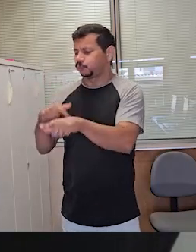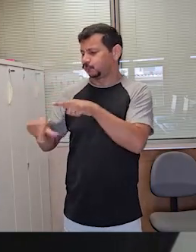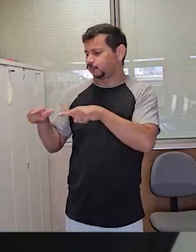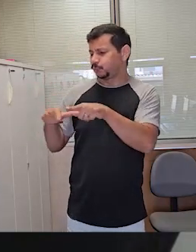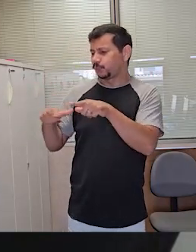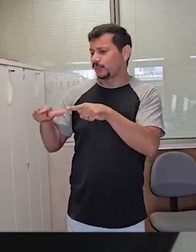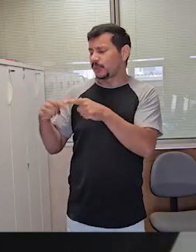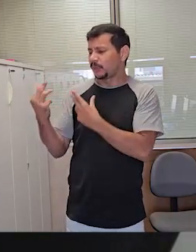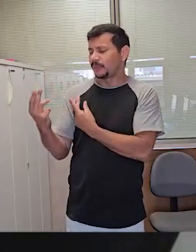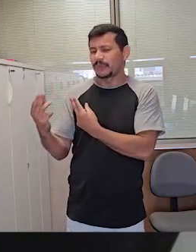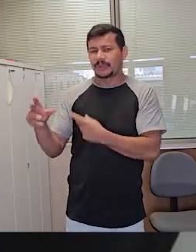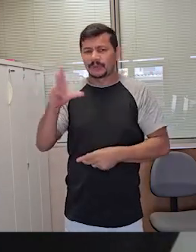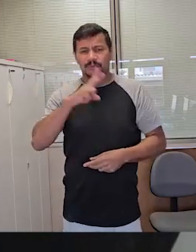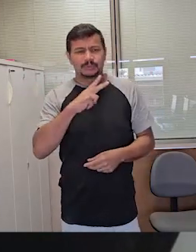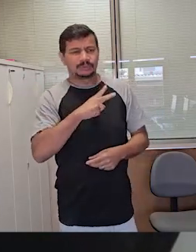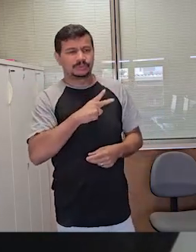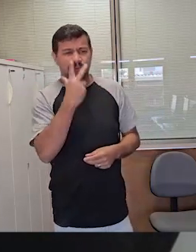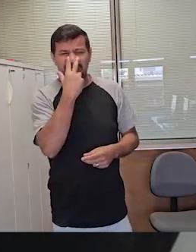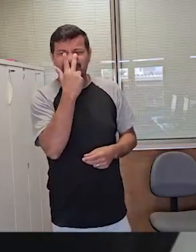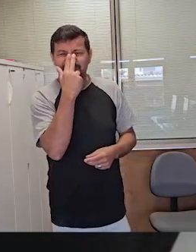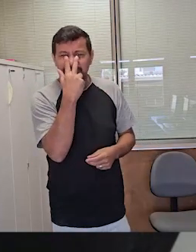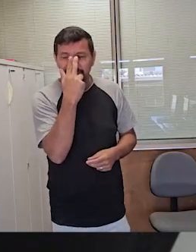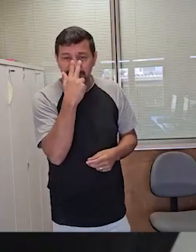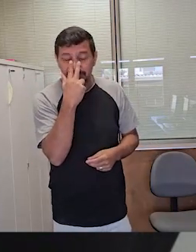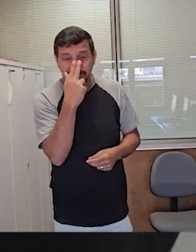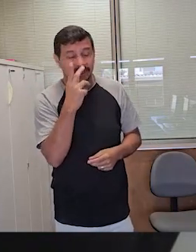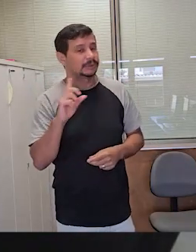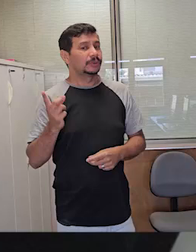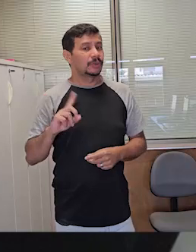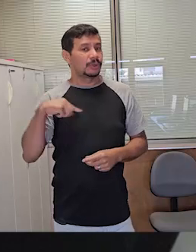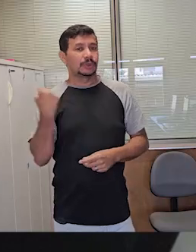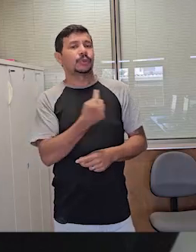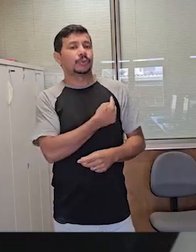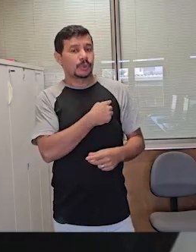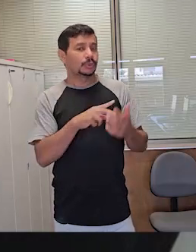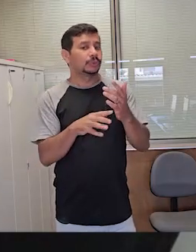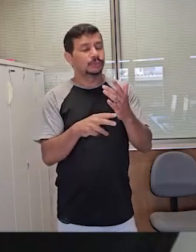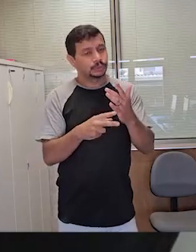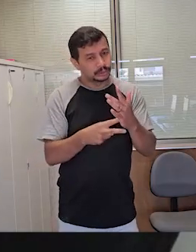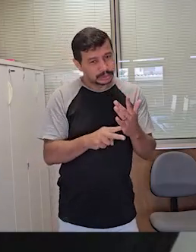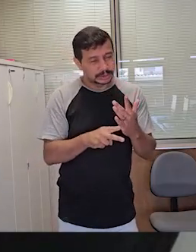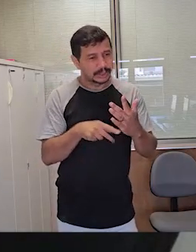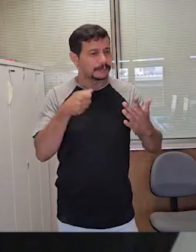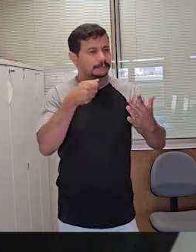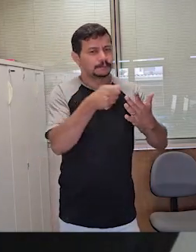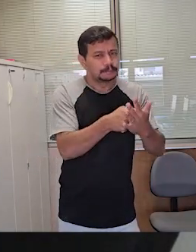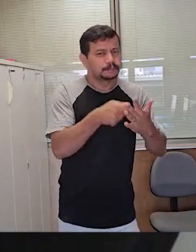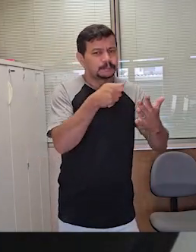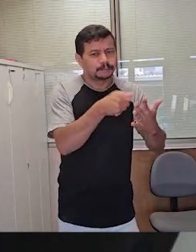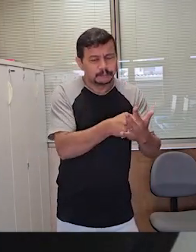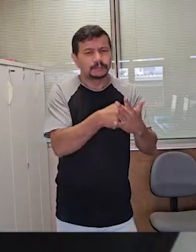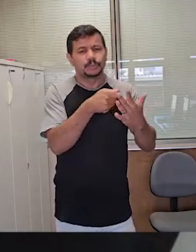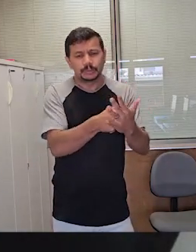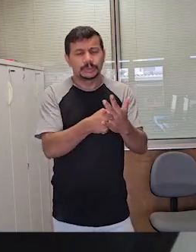privada dele, para fazer da forma que ele bem entenda. E não é assim. Por isso que a gente tem que fazer com que cumpram a legislação, que cumpram as normas, que cumpram as